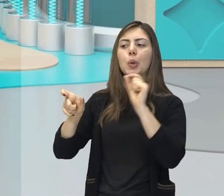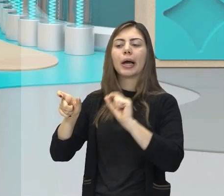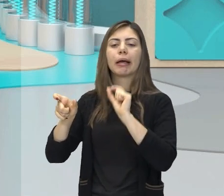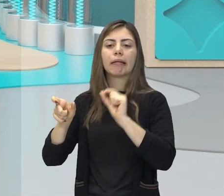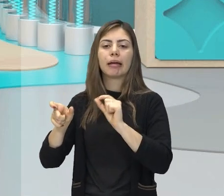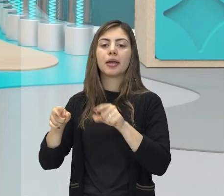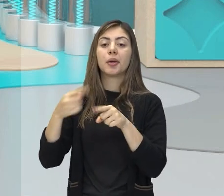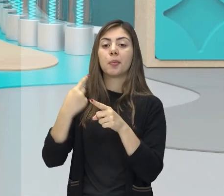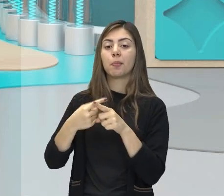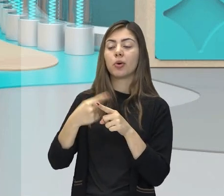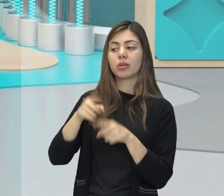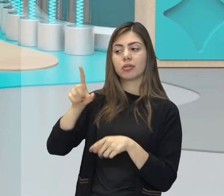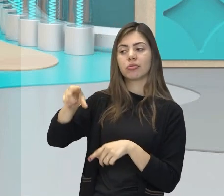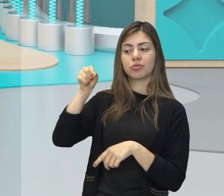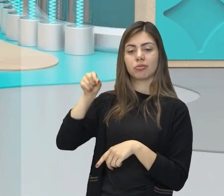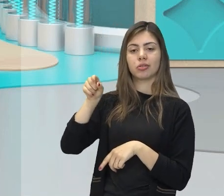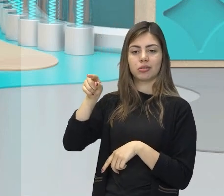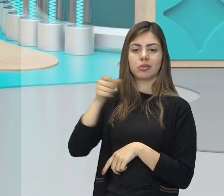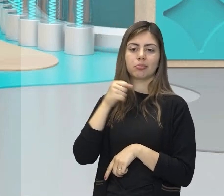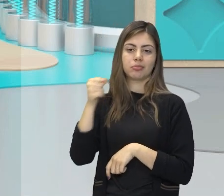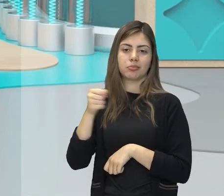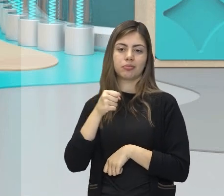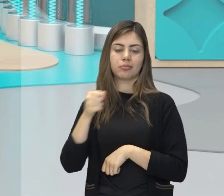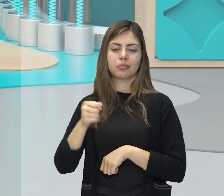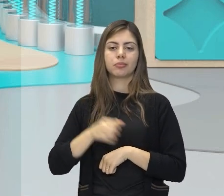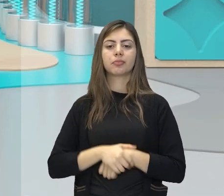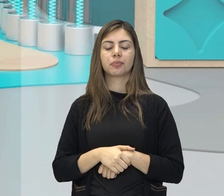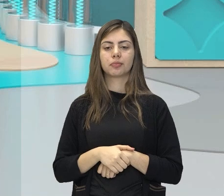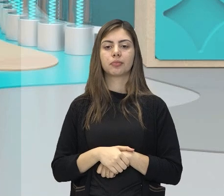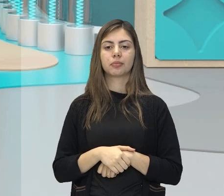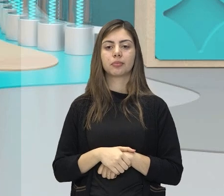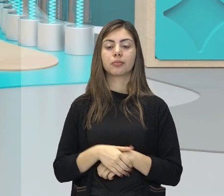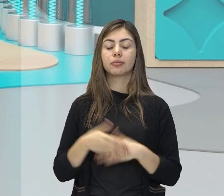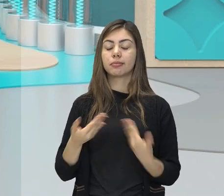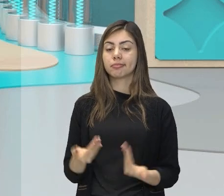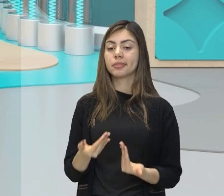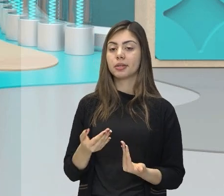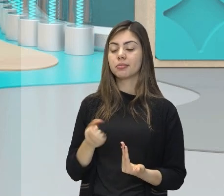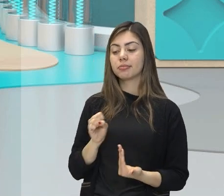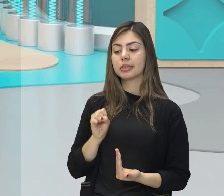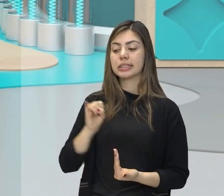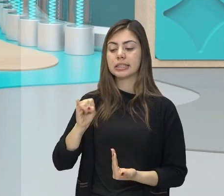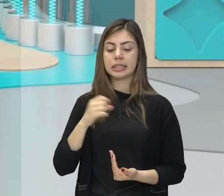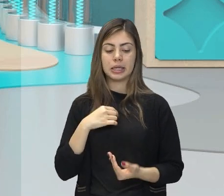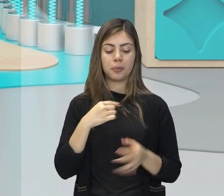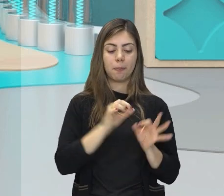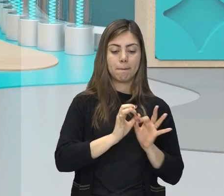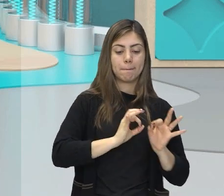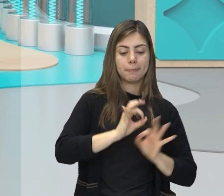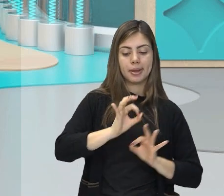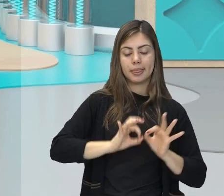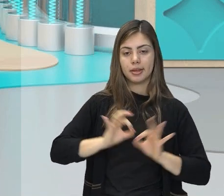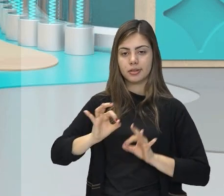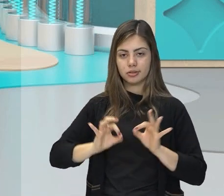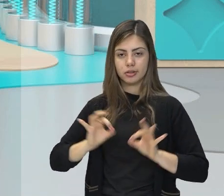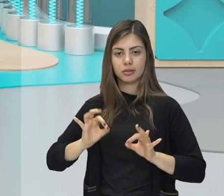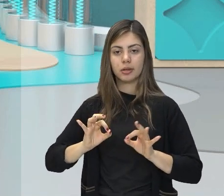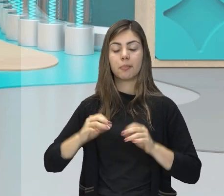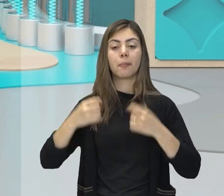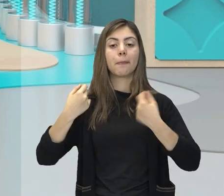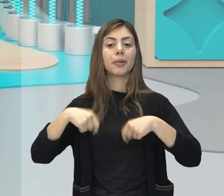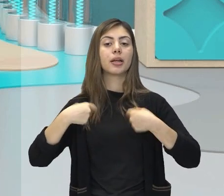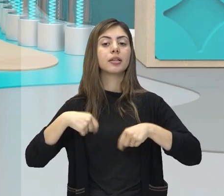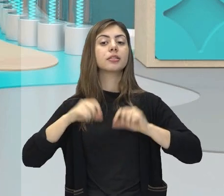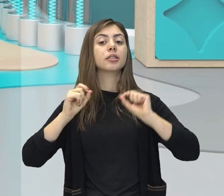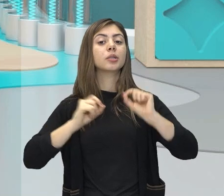que ele foi selecionado, ok? E, claro, se eu estou planejando tudo, seguindo adiante, eu preciso ter